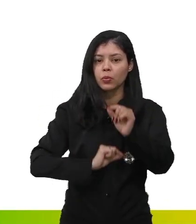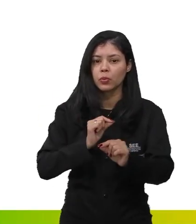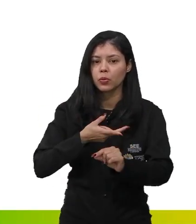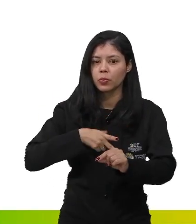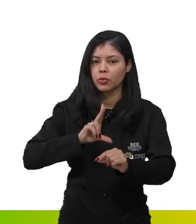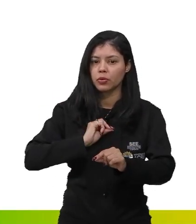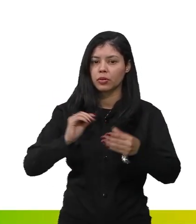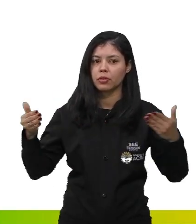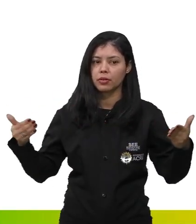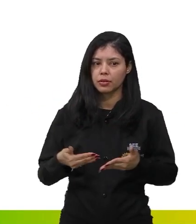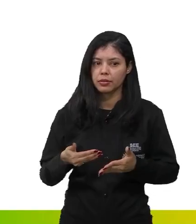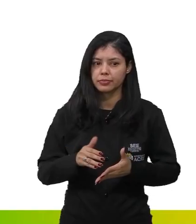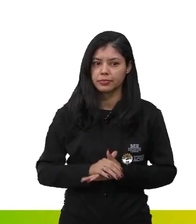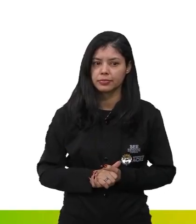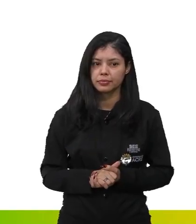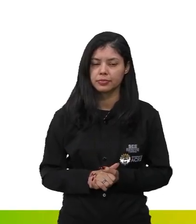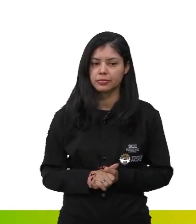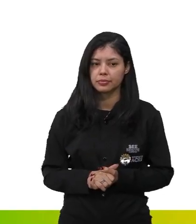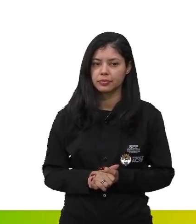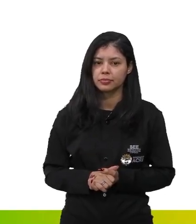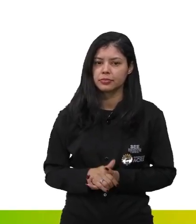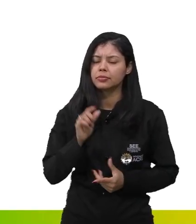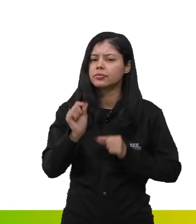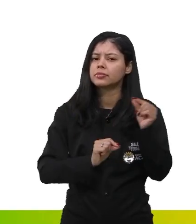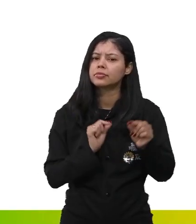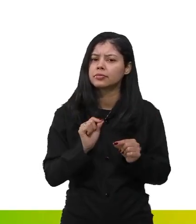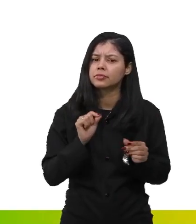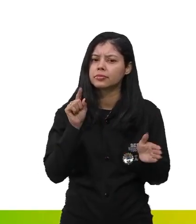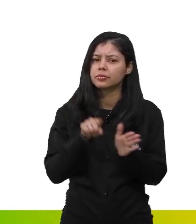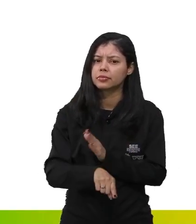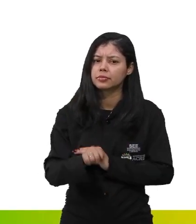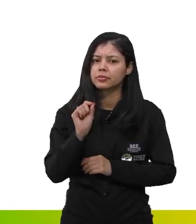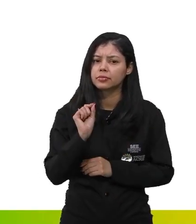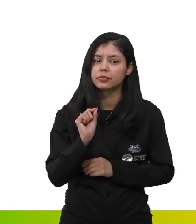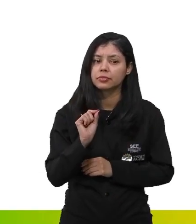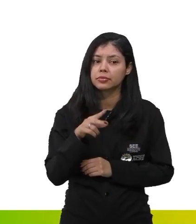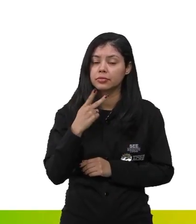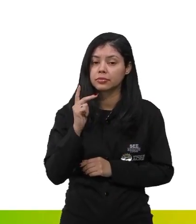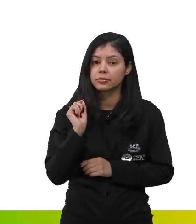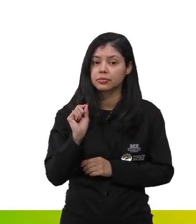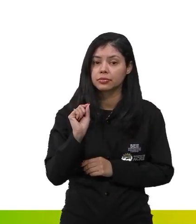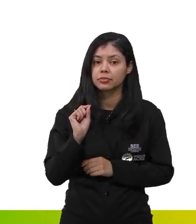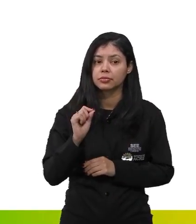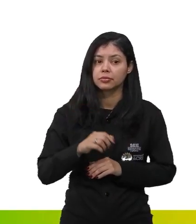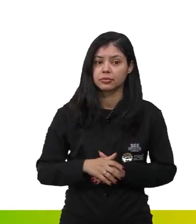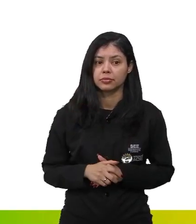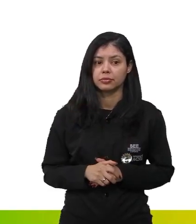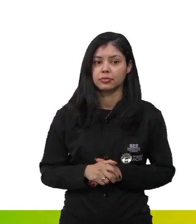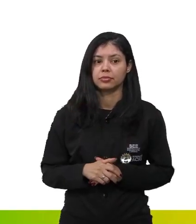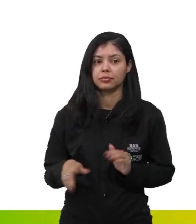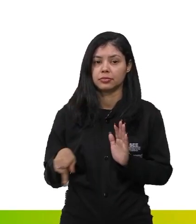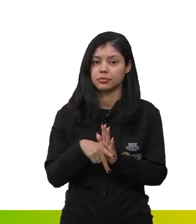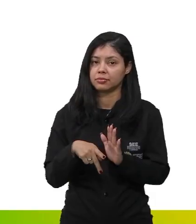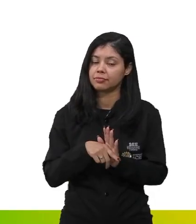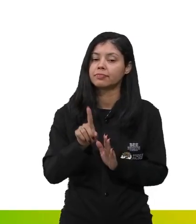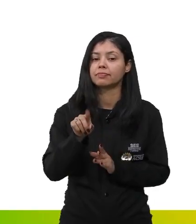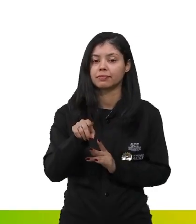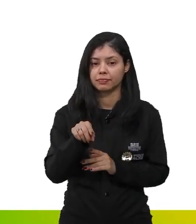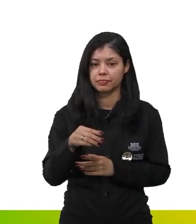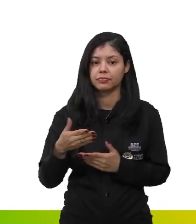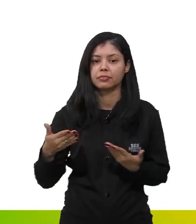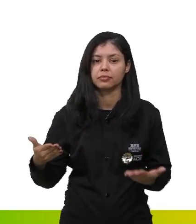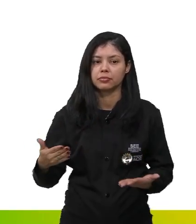Portugal possui? O que Portugal possui? Fala para mim. Exatamente.